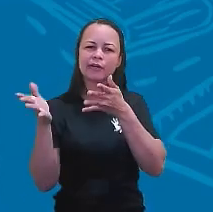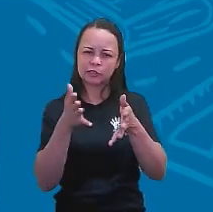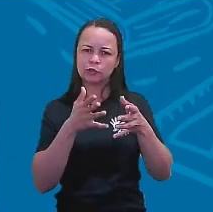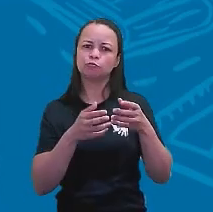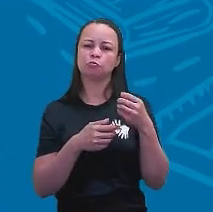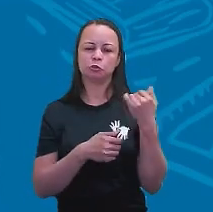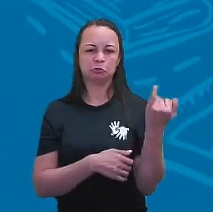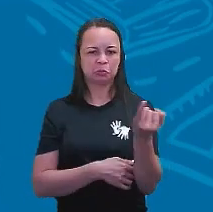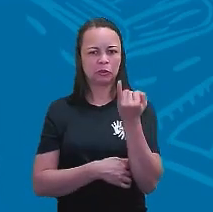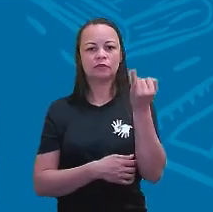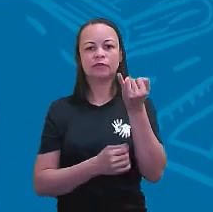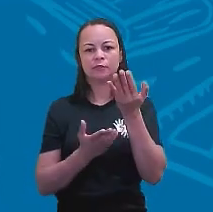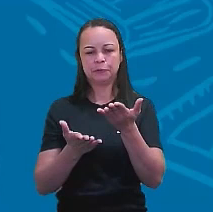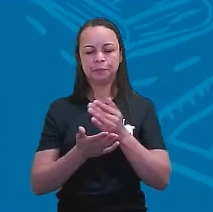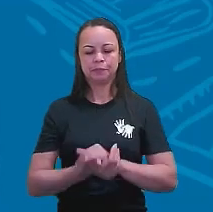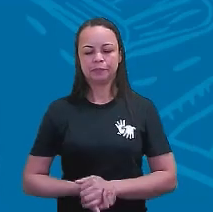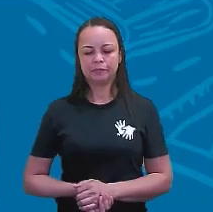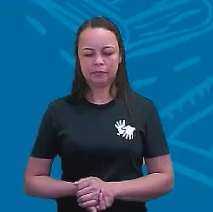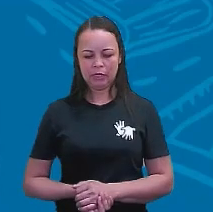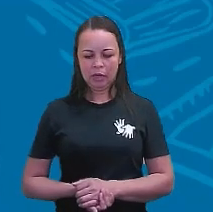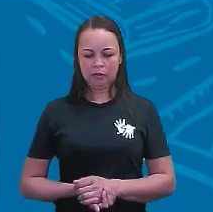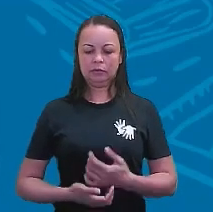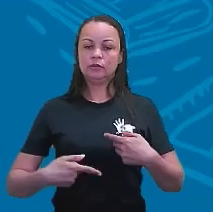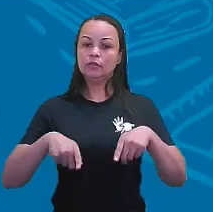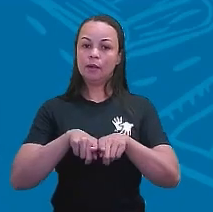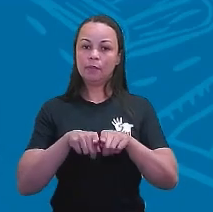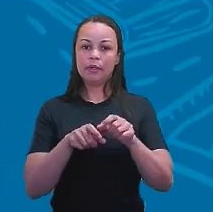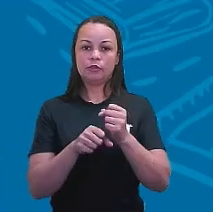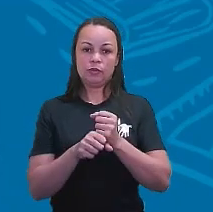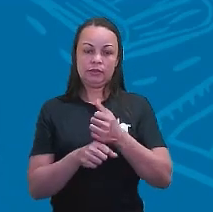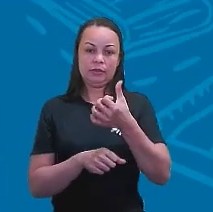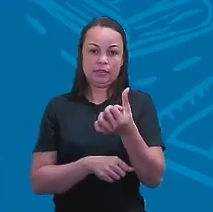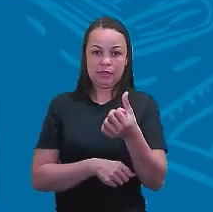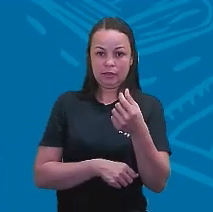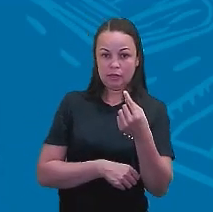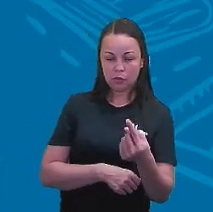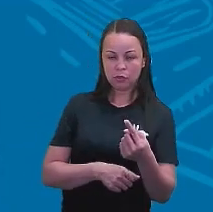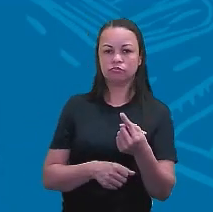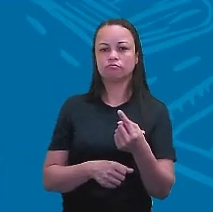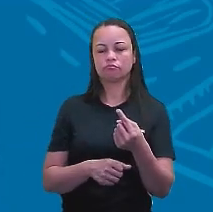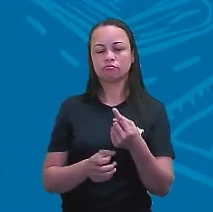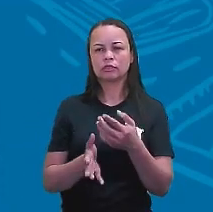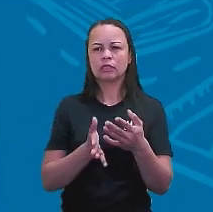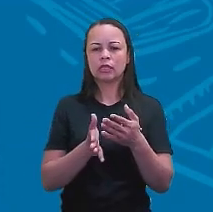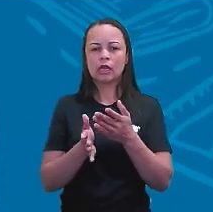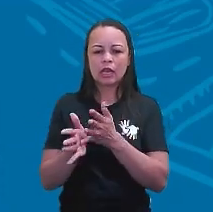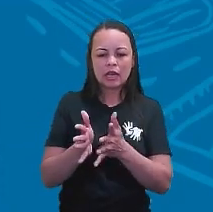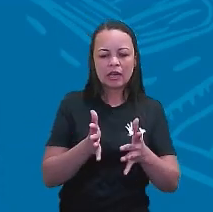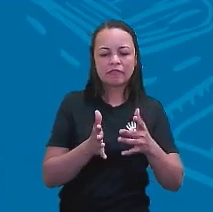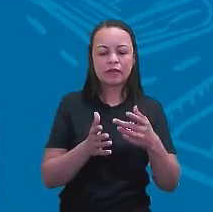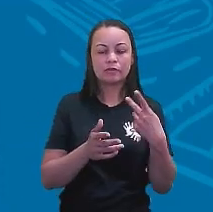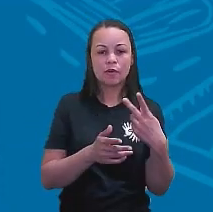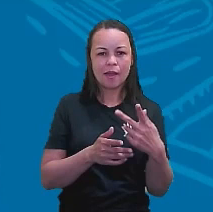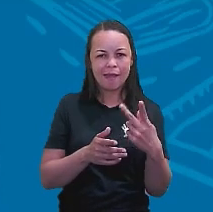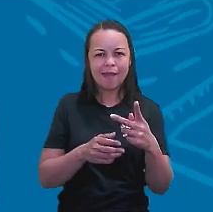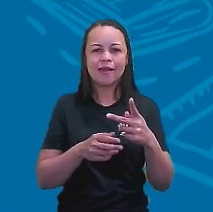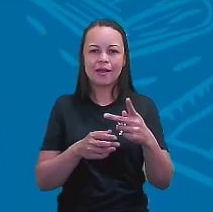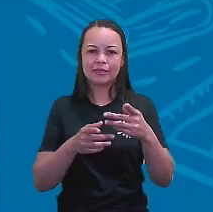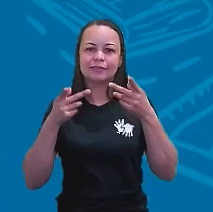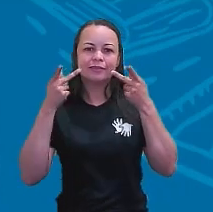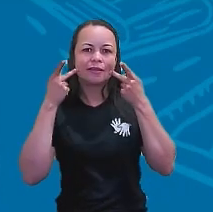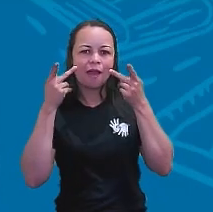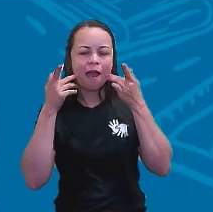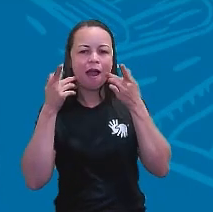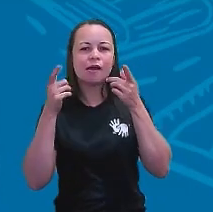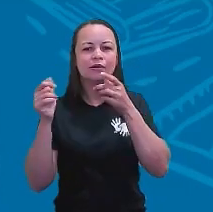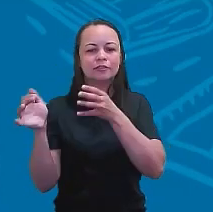Honradíssimo, tá? Também em 61, tá? Essa peça é levada ao Rio de Janeiro, olha, e aí